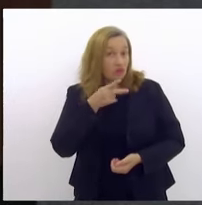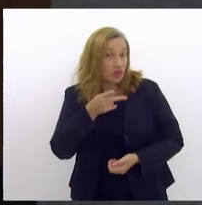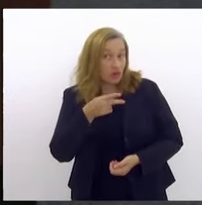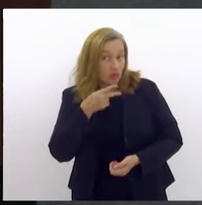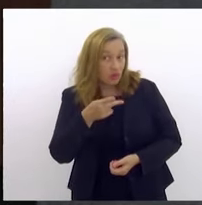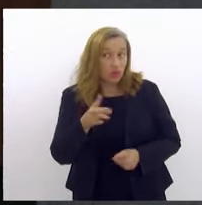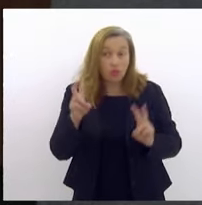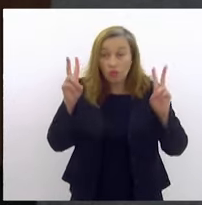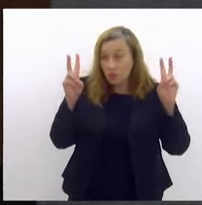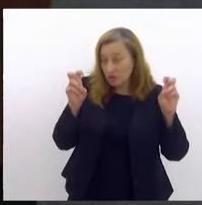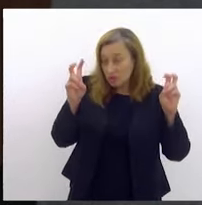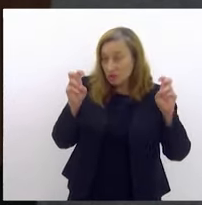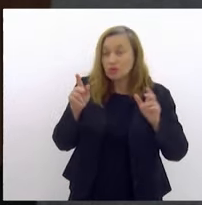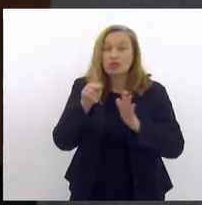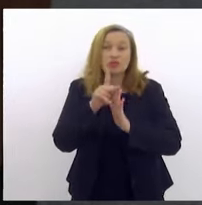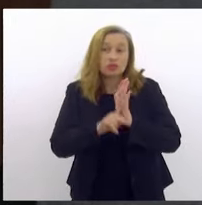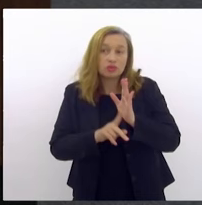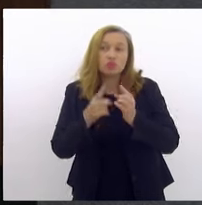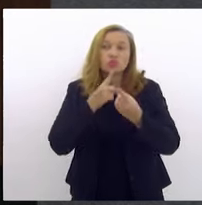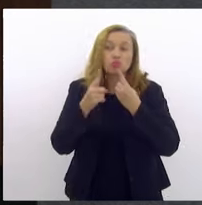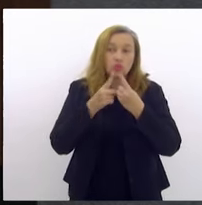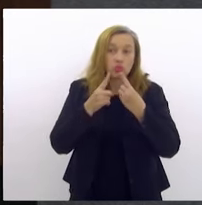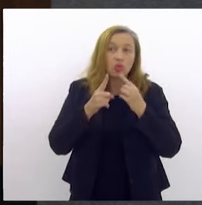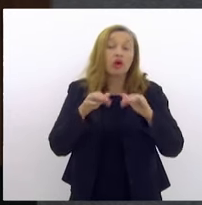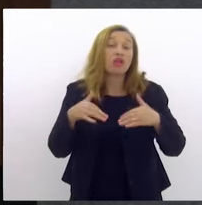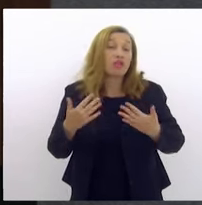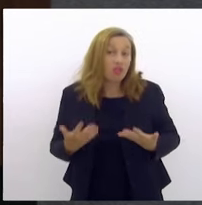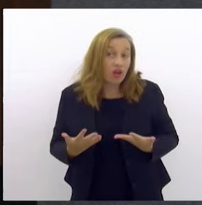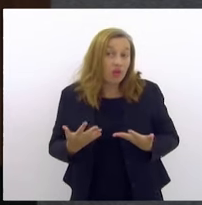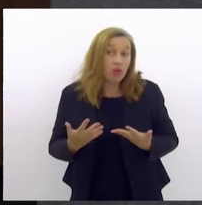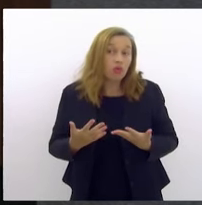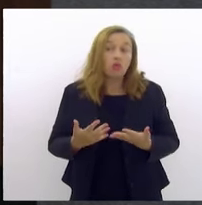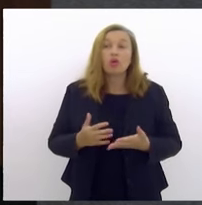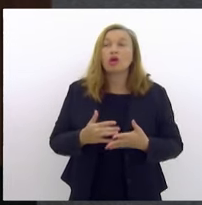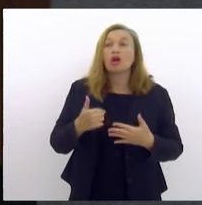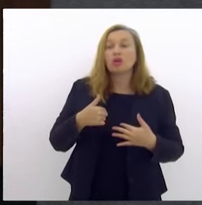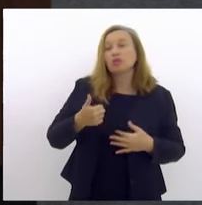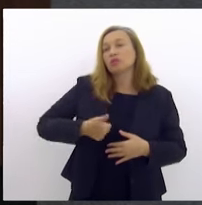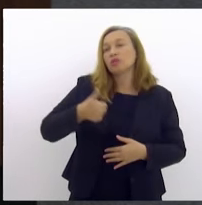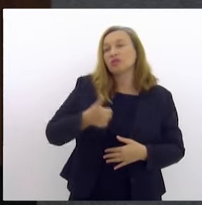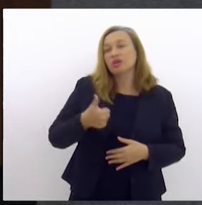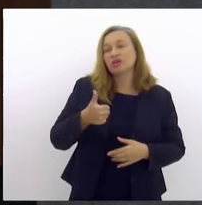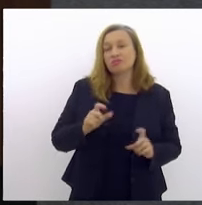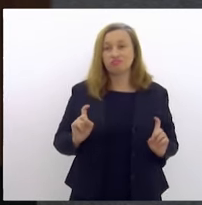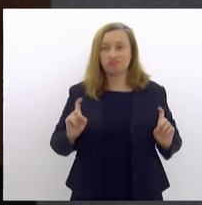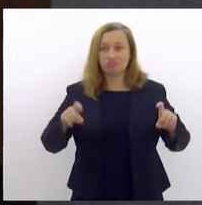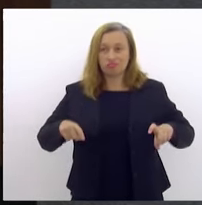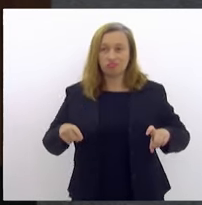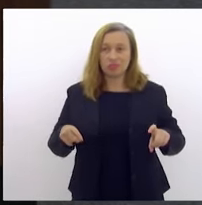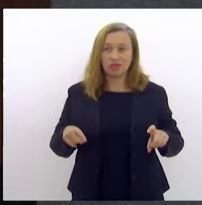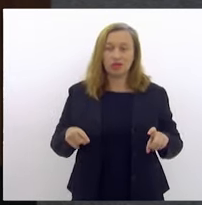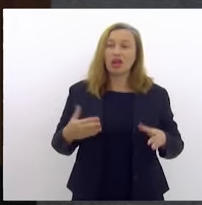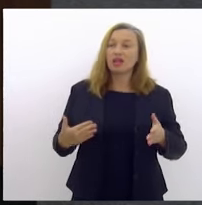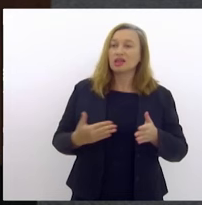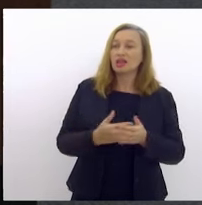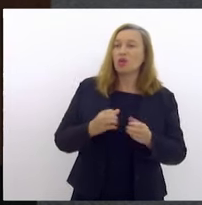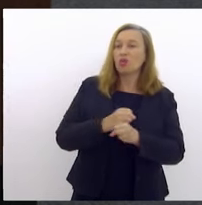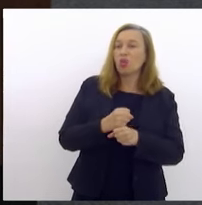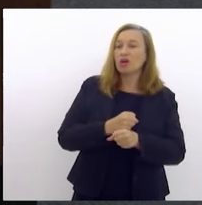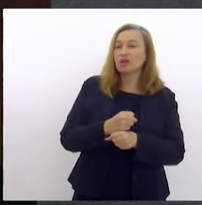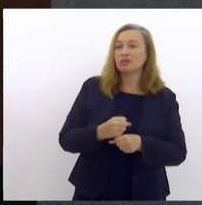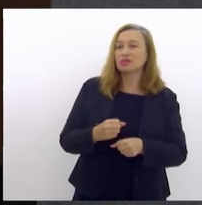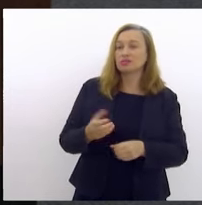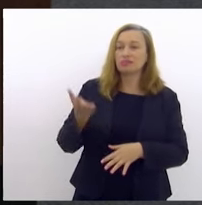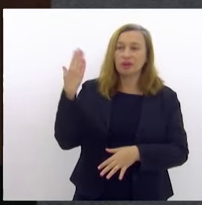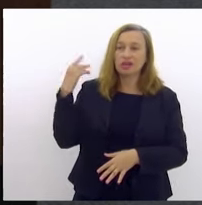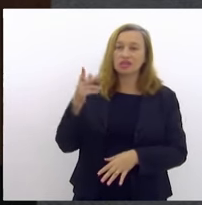a matéria que está sendo discutida. Então, isso é um ponto. Estou aqui no meu primeiro mandato. Até o ano passado eu estava dando aula,